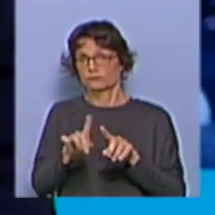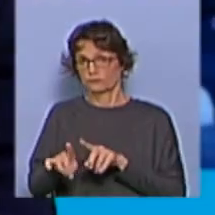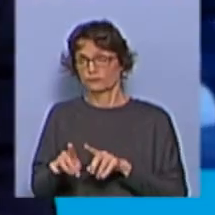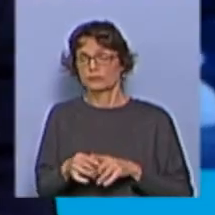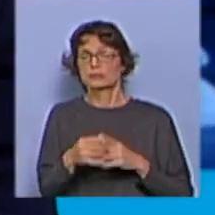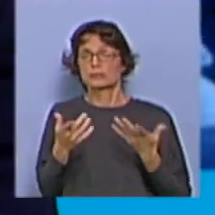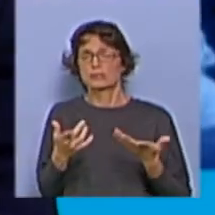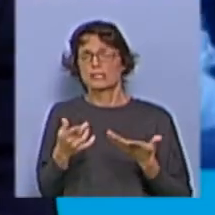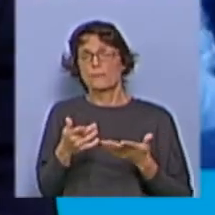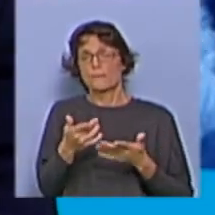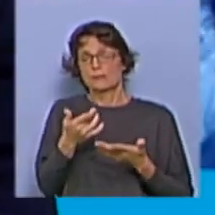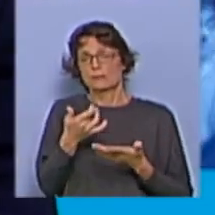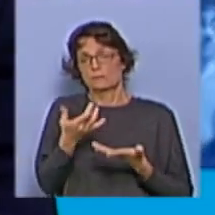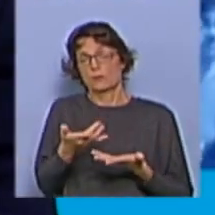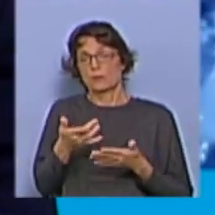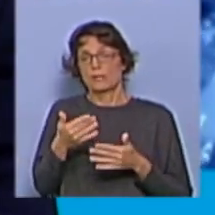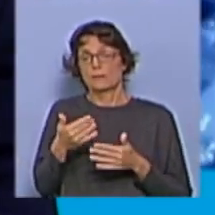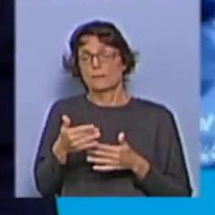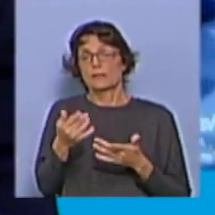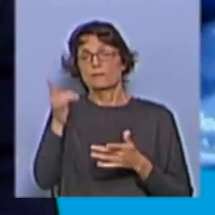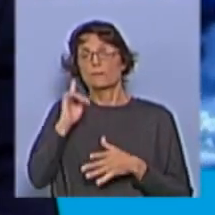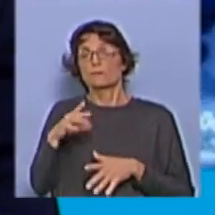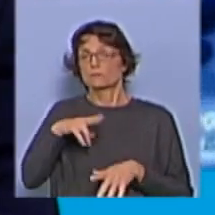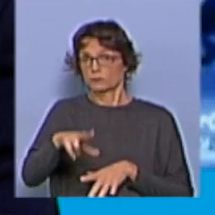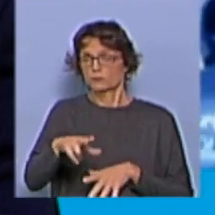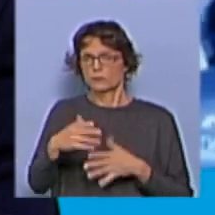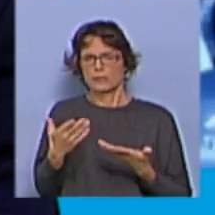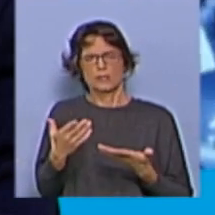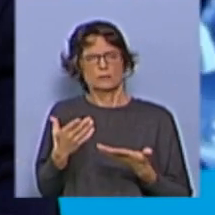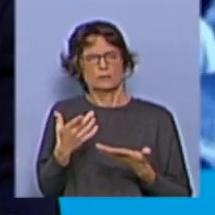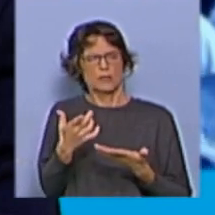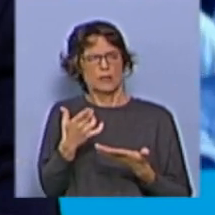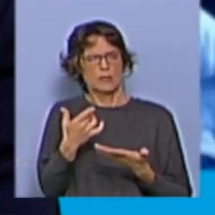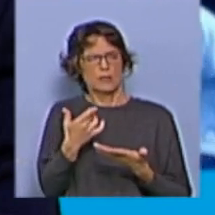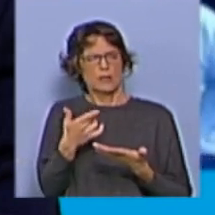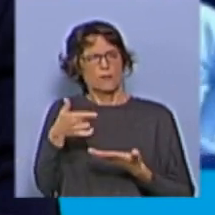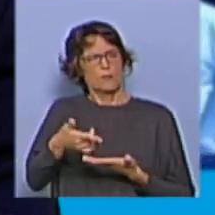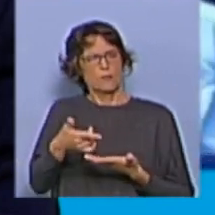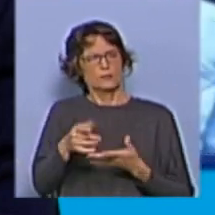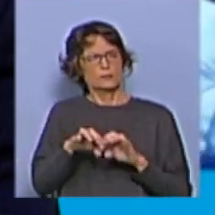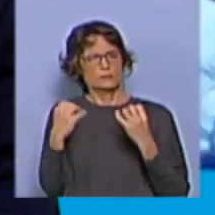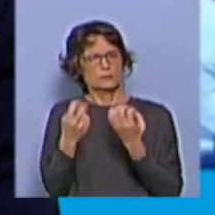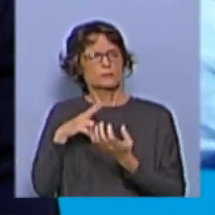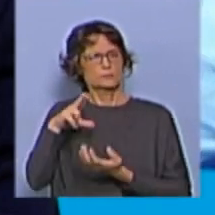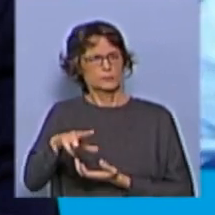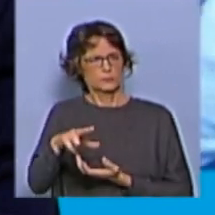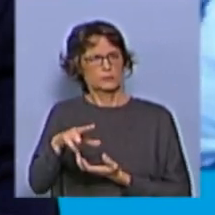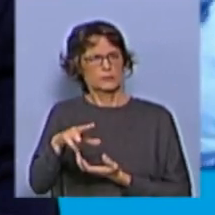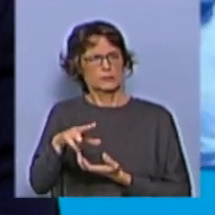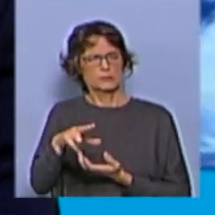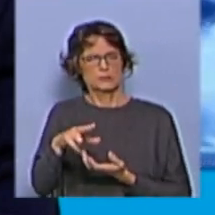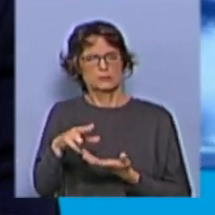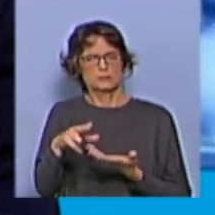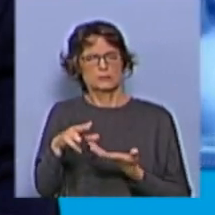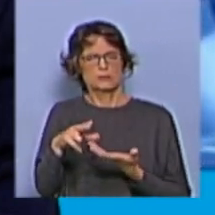de Portugal. Que convocatória percebeu que existiu na sociedade portuguesa para se unir em